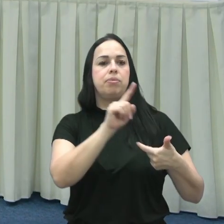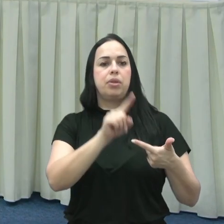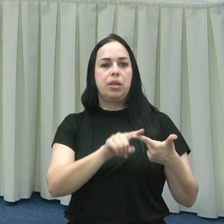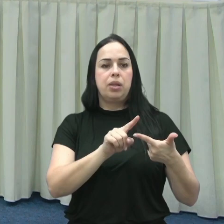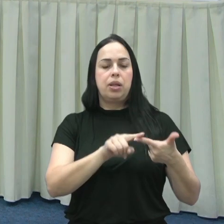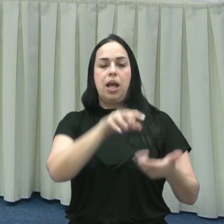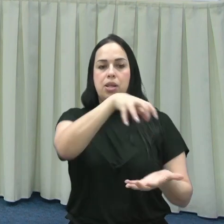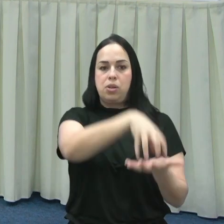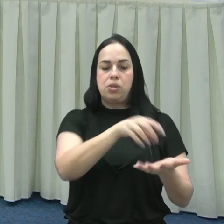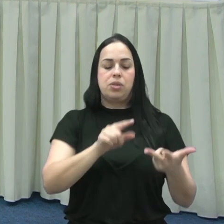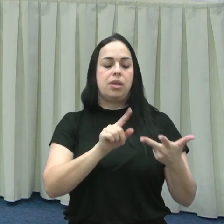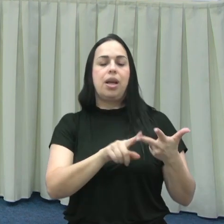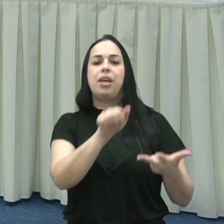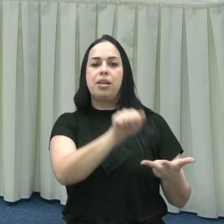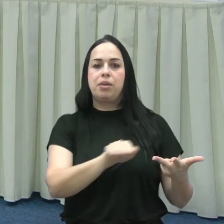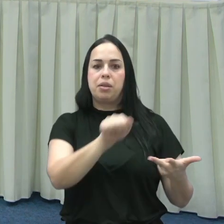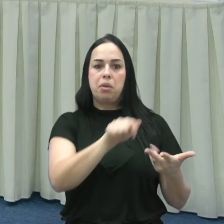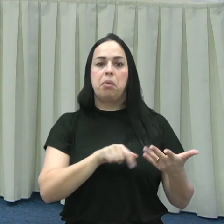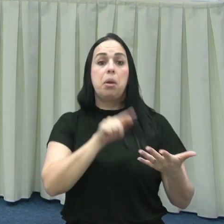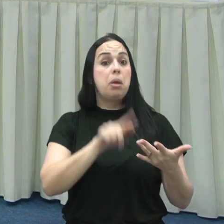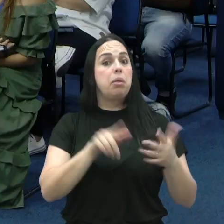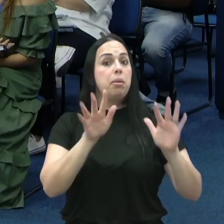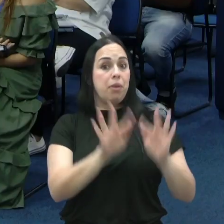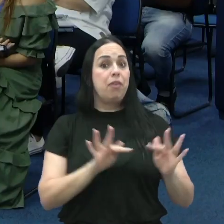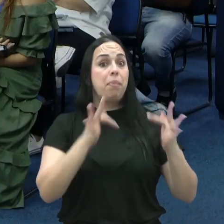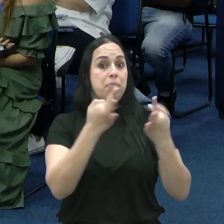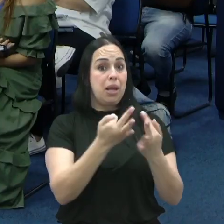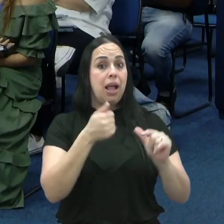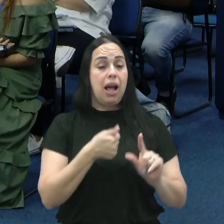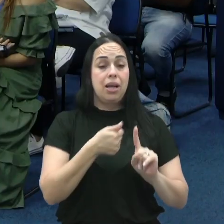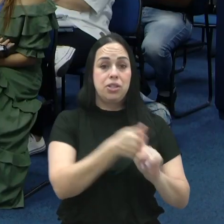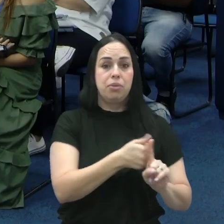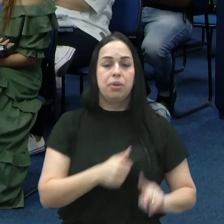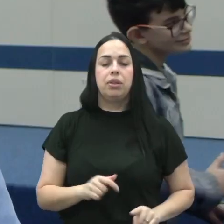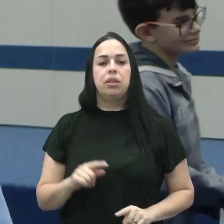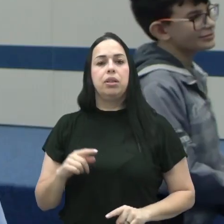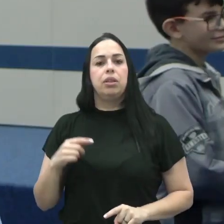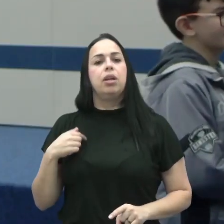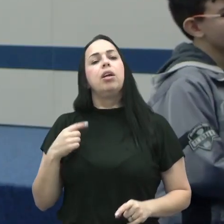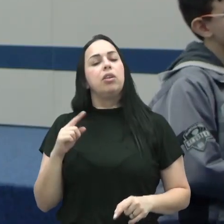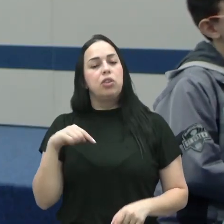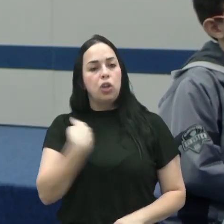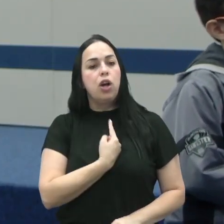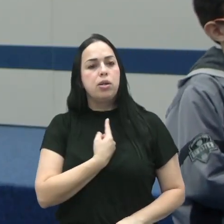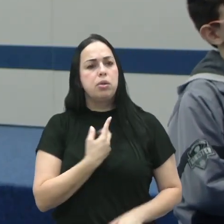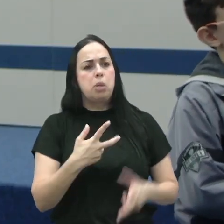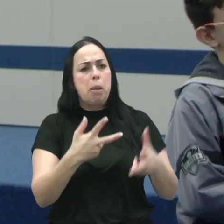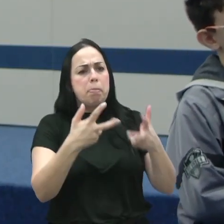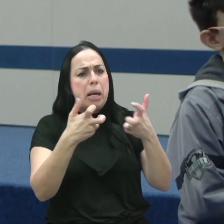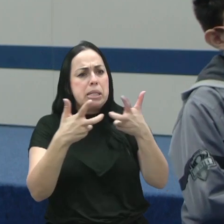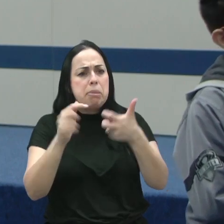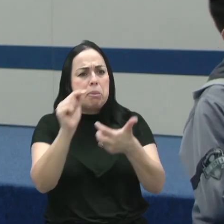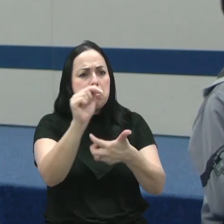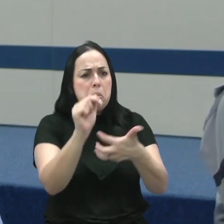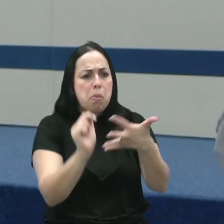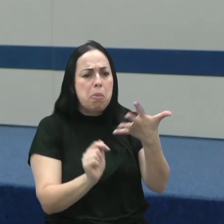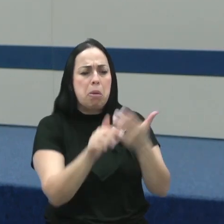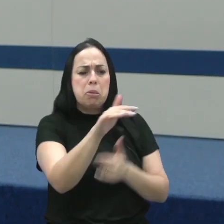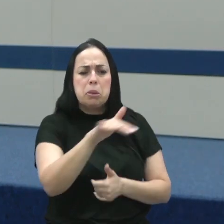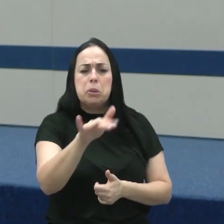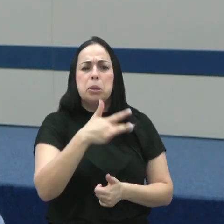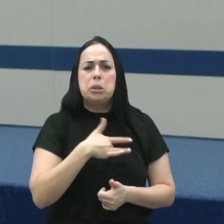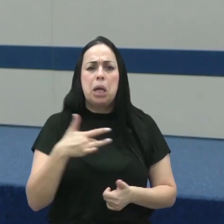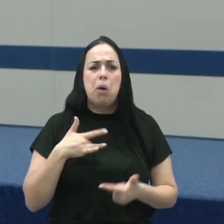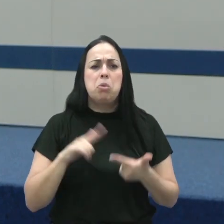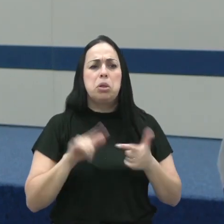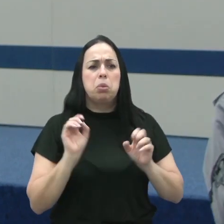Tutelar, entidades, associações e famílias atípicas. A gente fica muito contente quando a gente pode escutar, né? É muita demanda